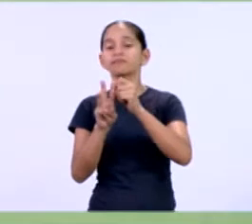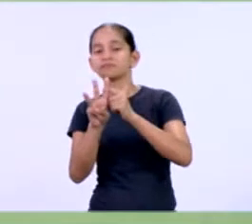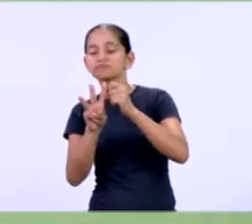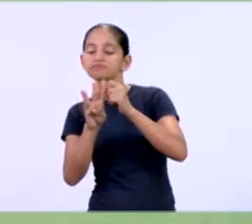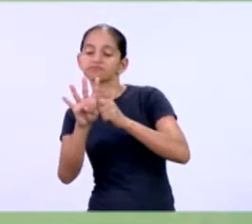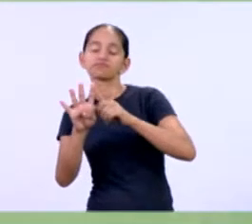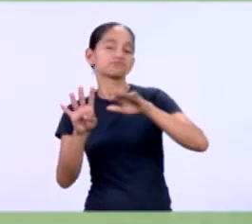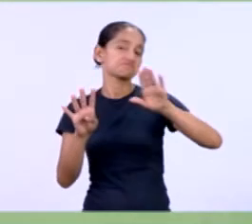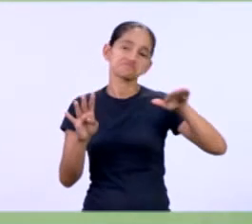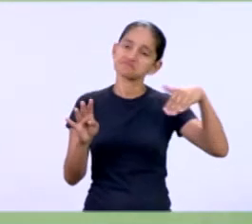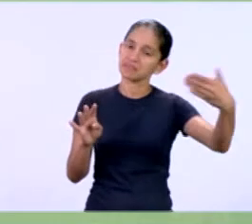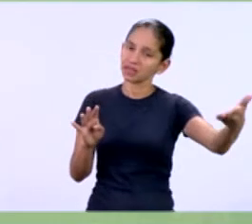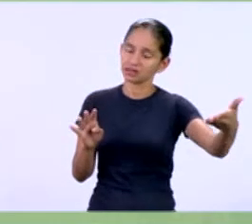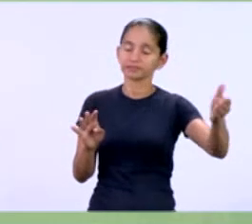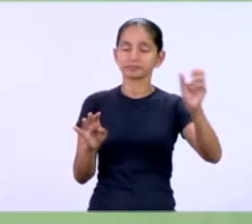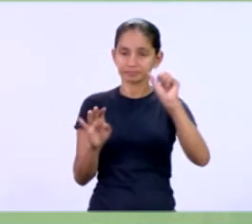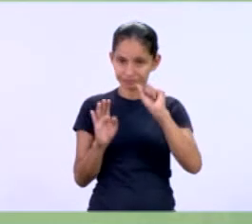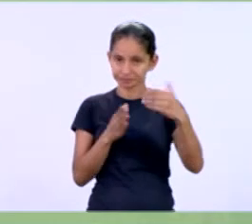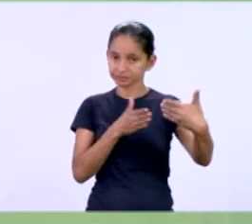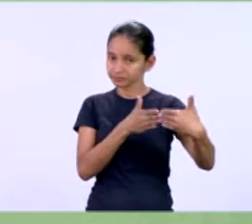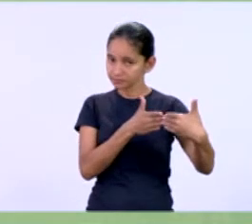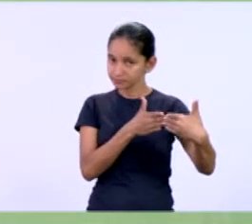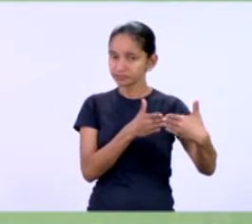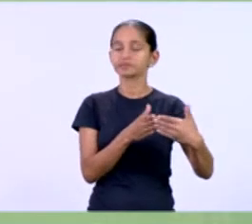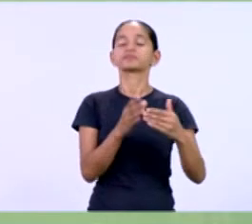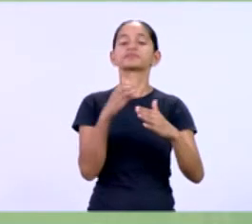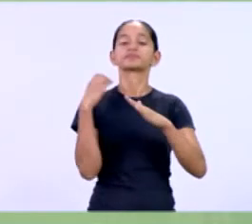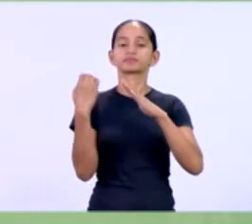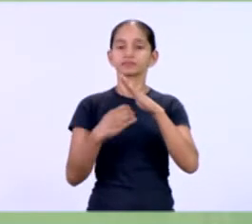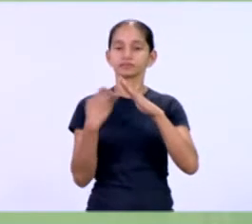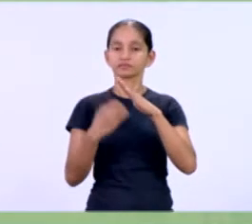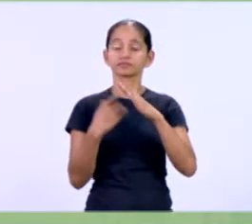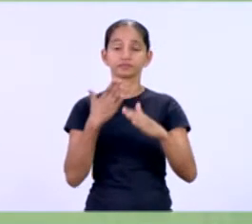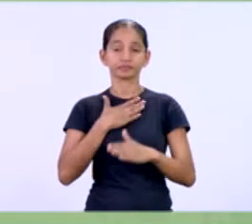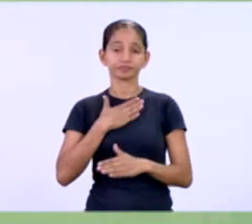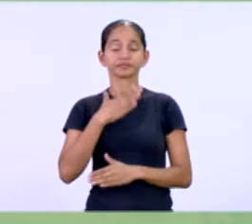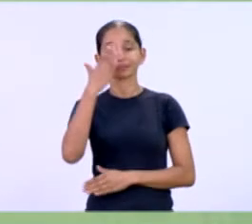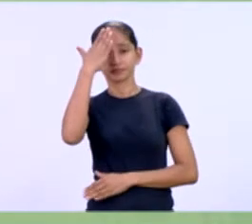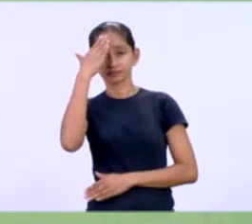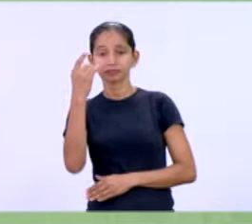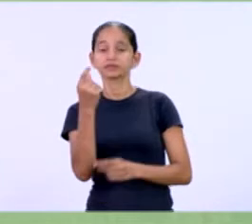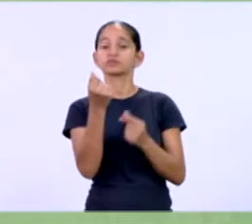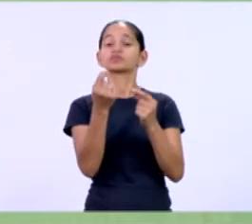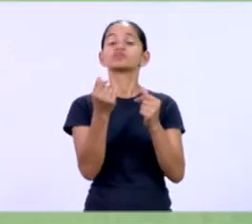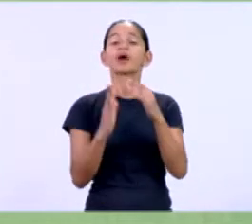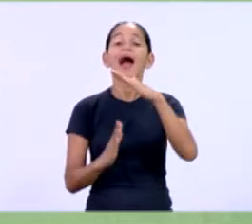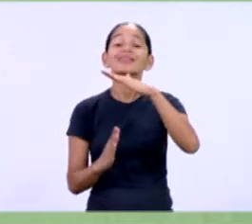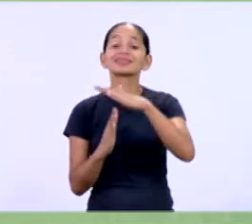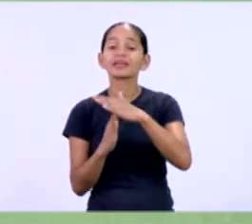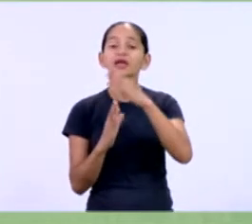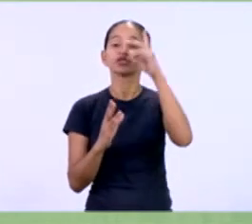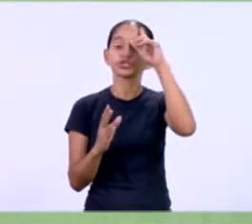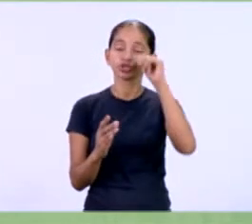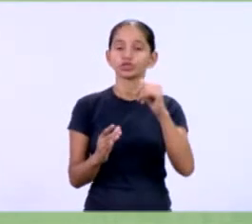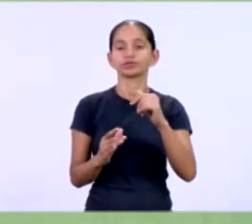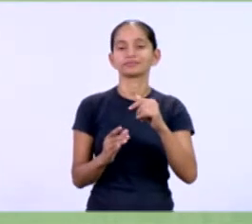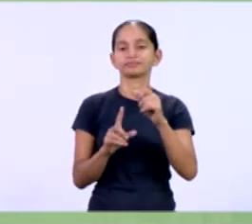contas a receber, pessoal. O empresário fica informado sobre os vencimentos dos